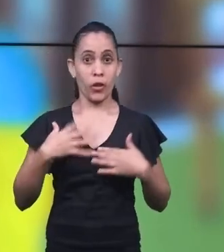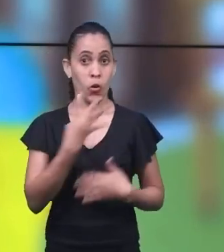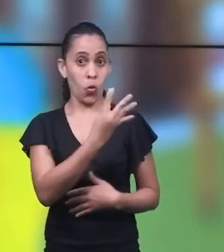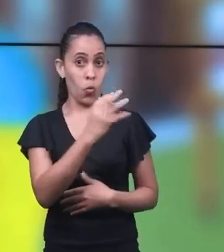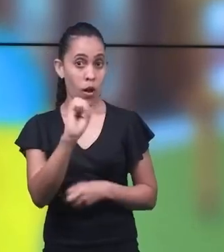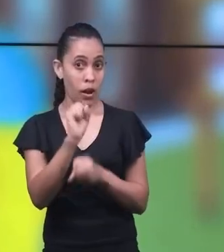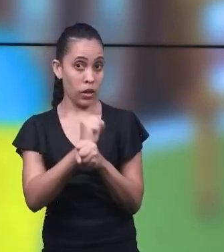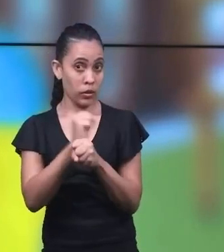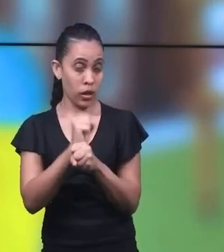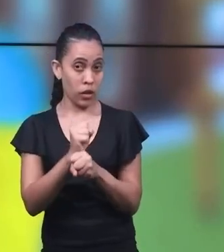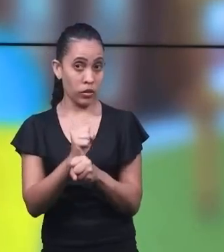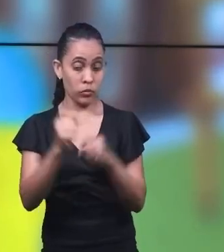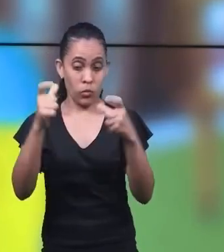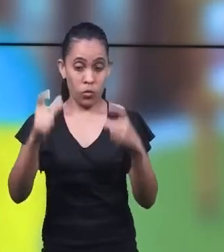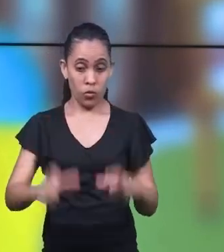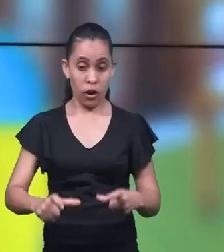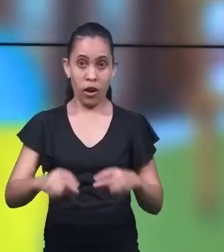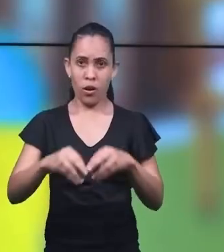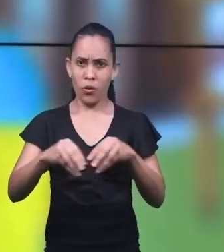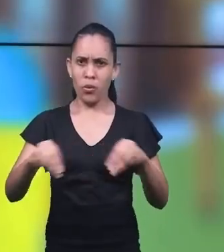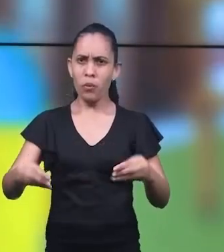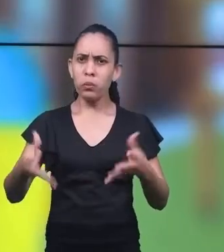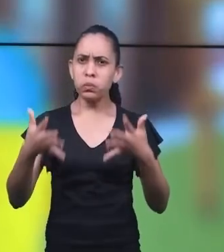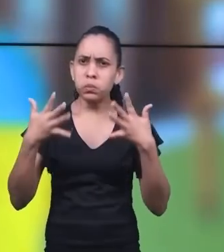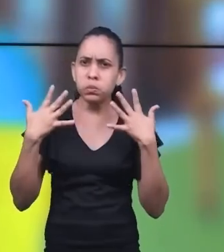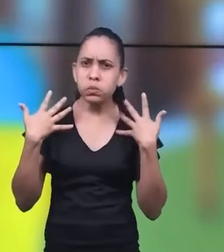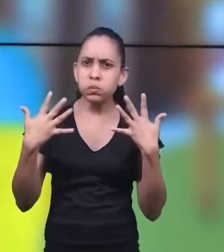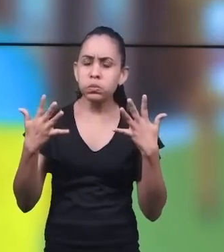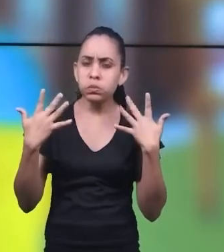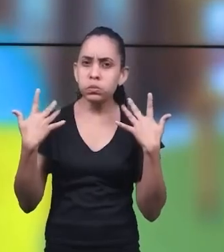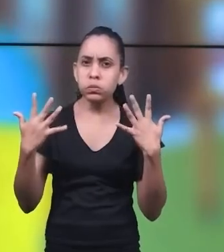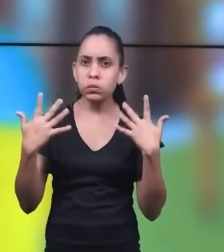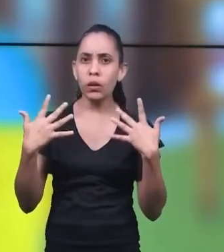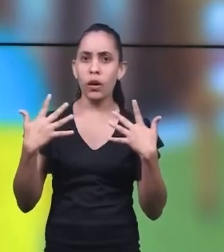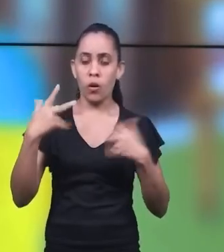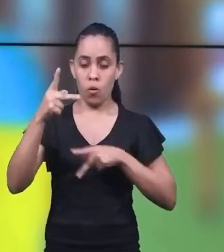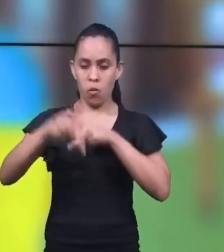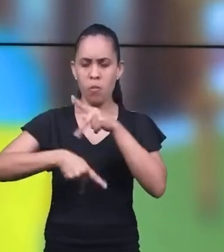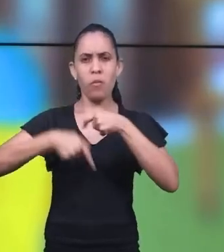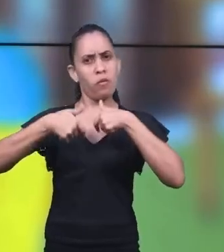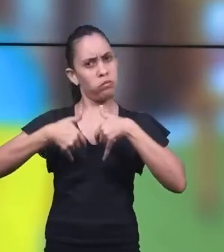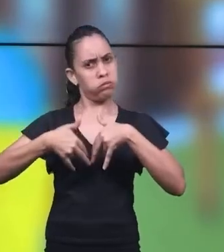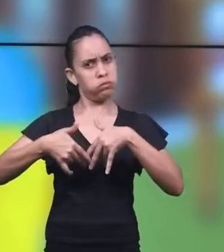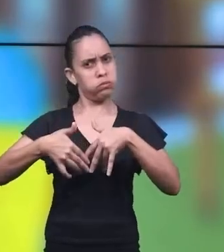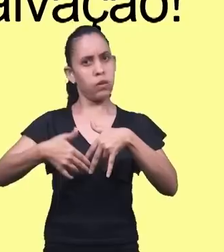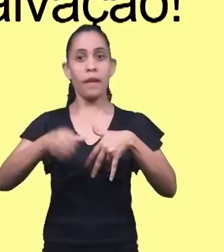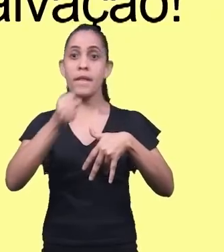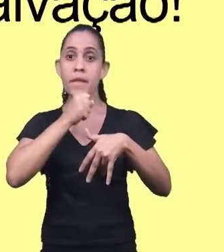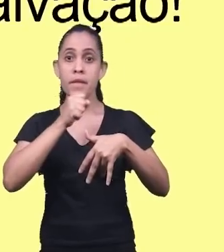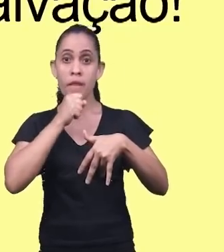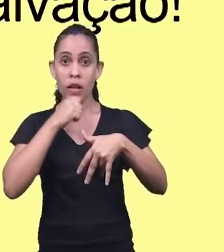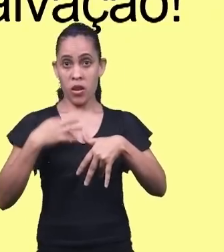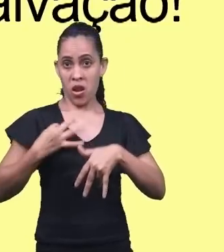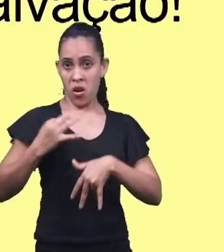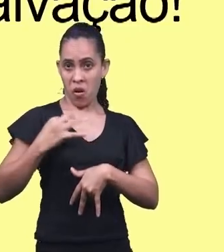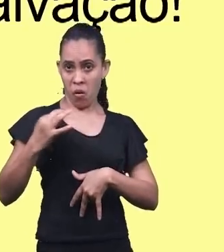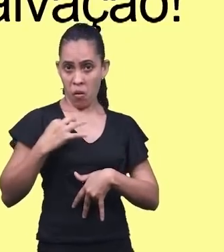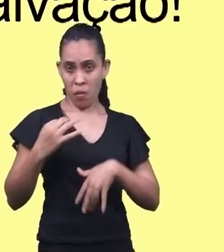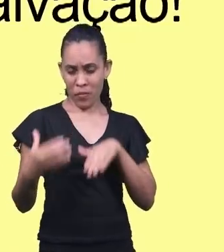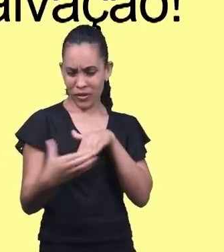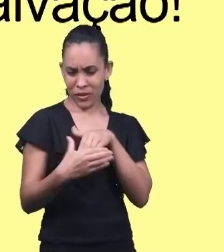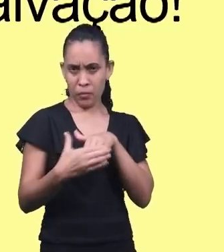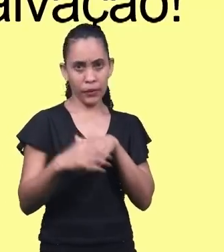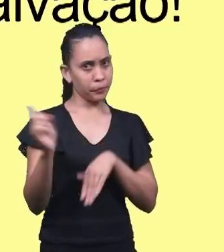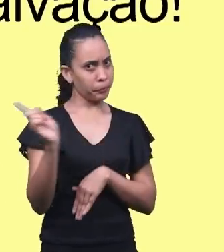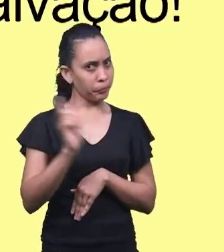os 40 anos no deserto, as vestes, as roupas, também não se envelheceram? E isso representa